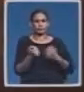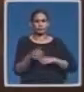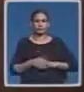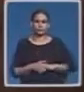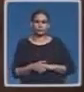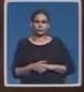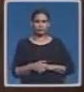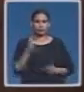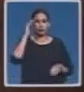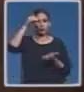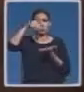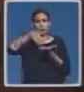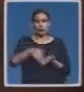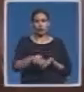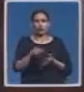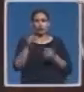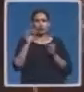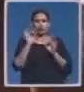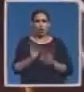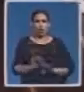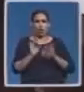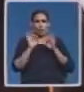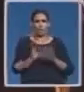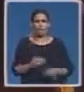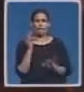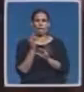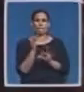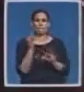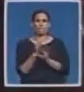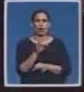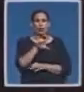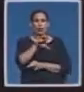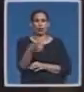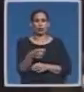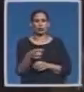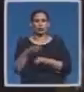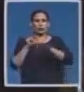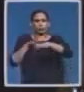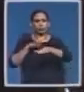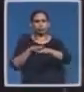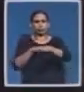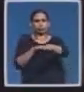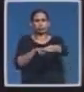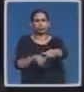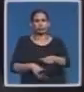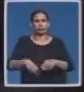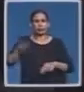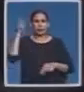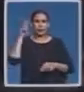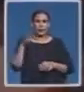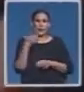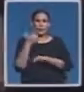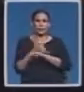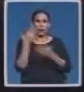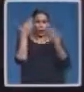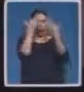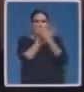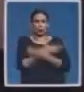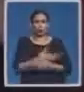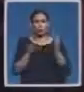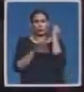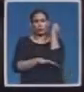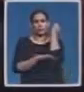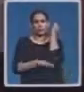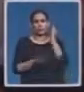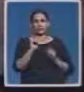Depois de apurados os resultados, a festa percorreu todo o concelho na caravana do Partido Social Democrata. Pela meia-noite, chegava à freguesia da Salga,